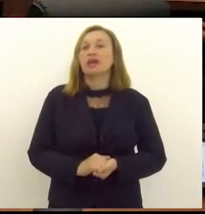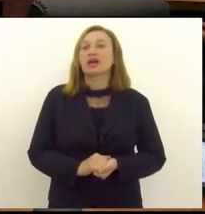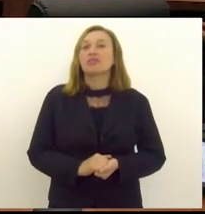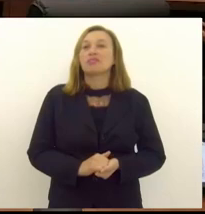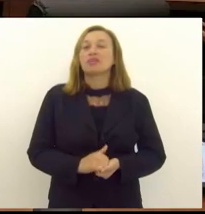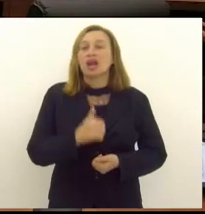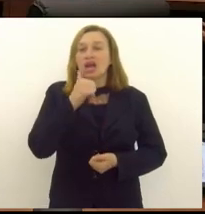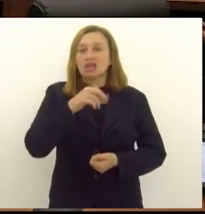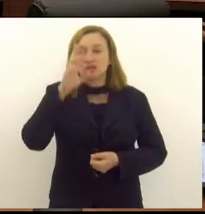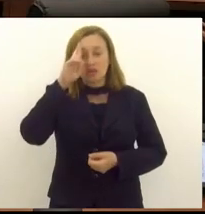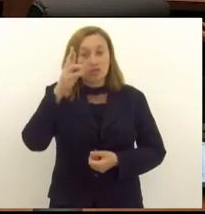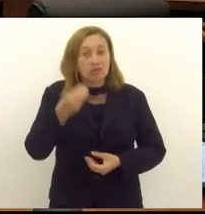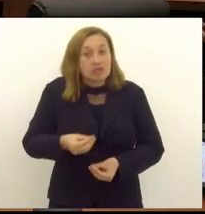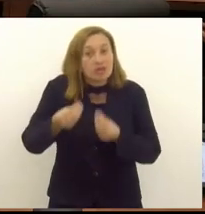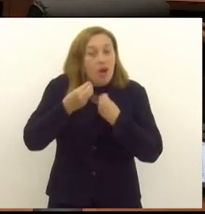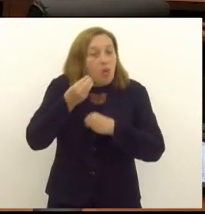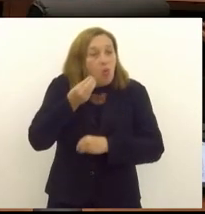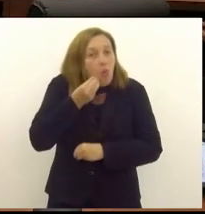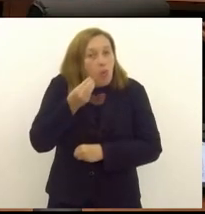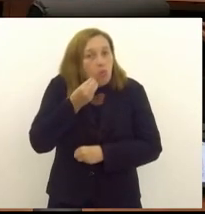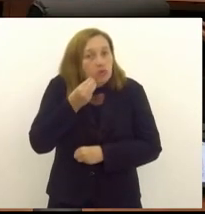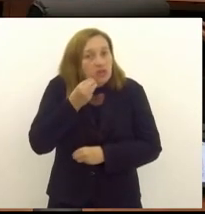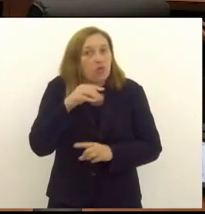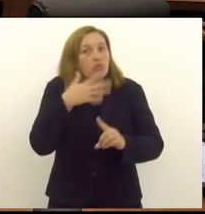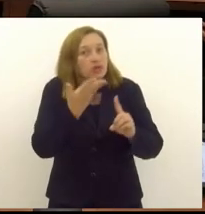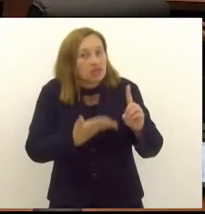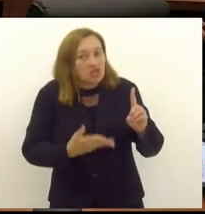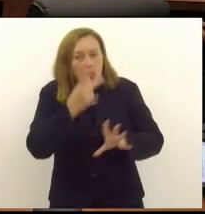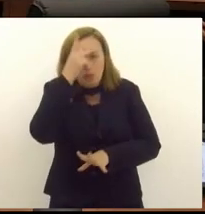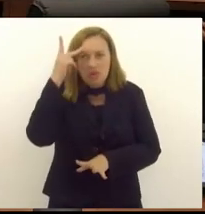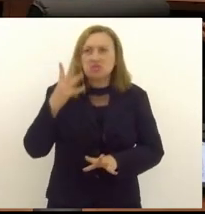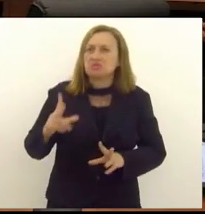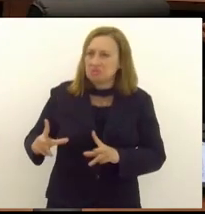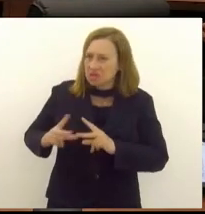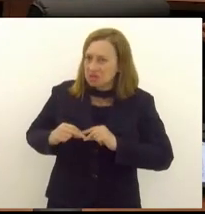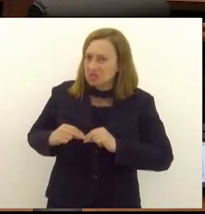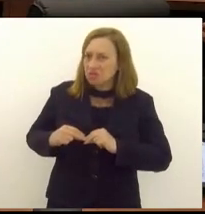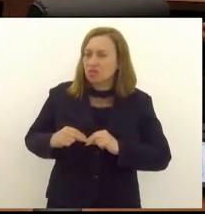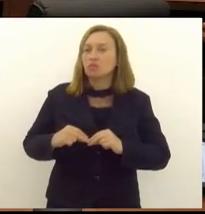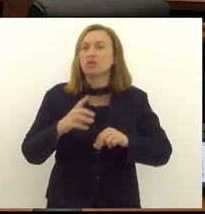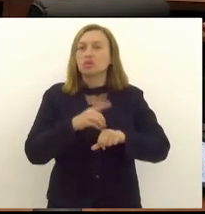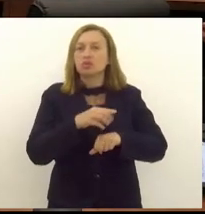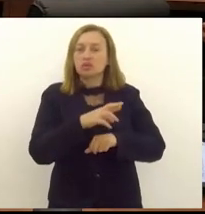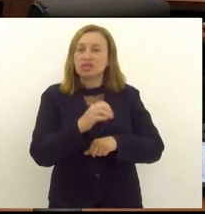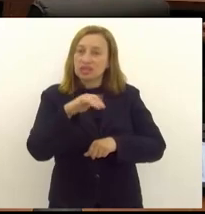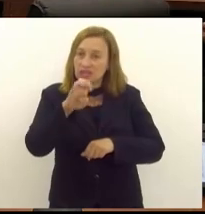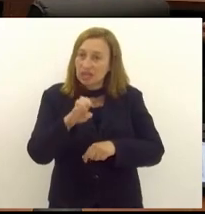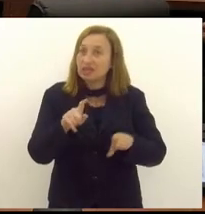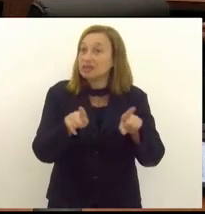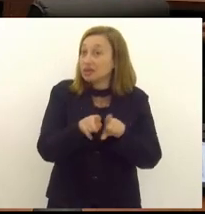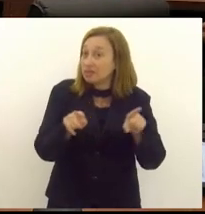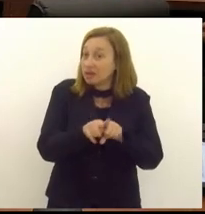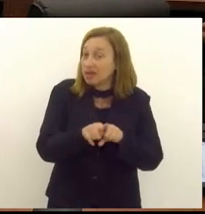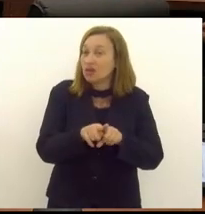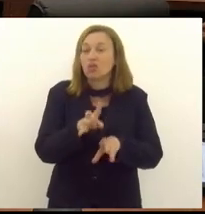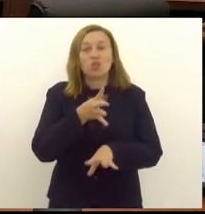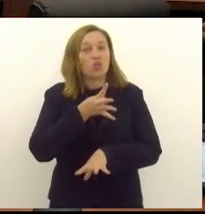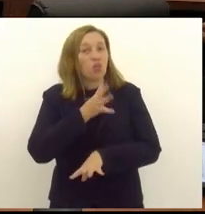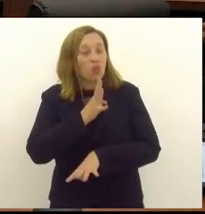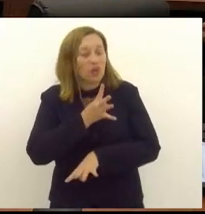me dado essa oportunidade de homenagear uma pessoa merecedora como a doutora Sirlene. E também de